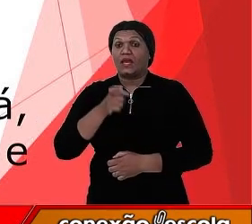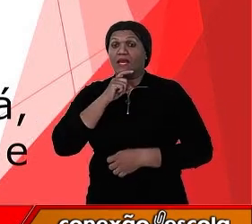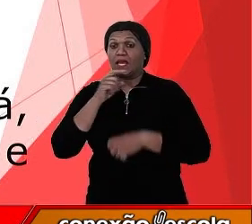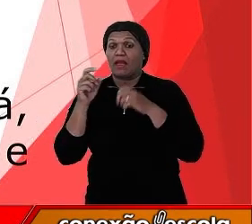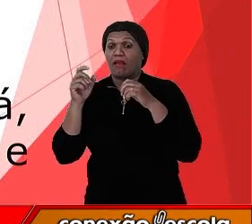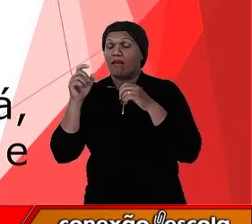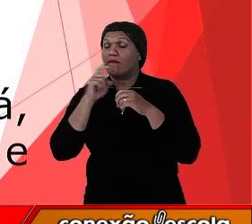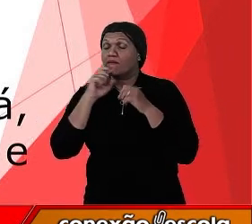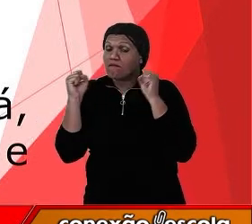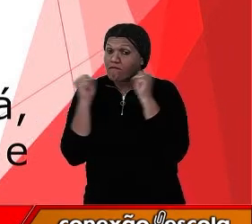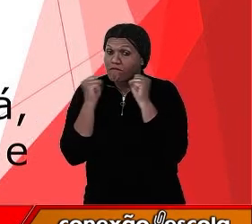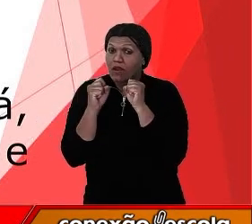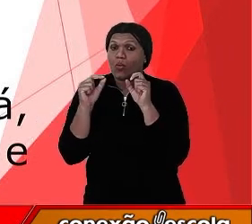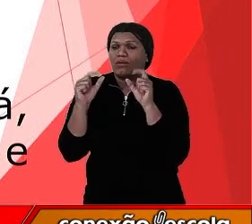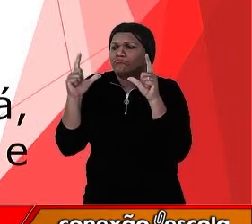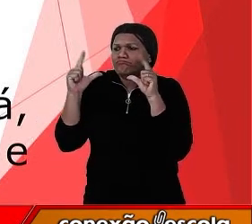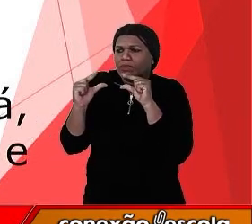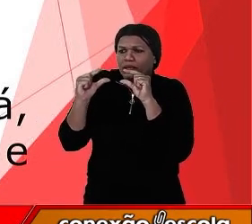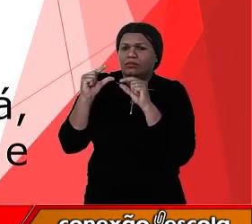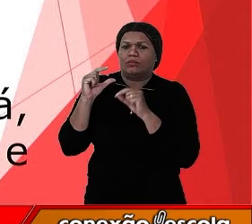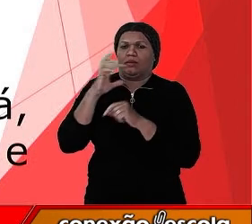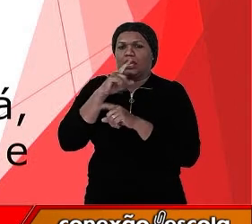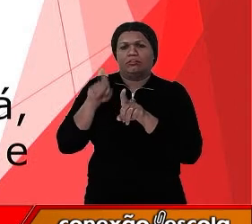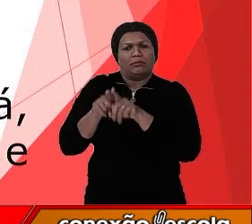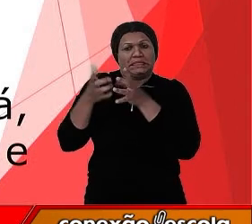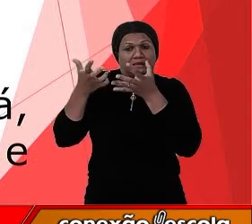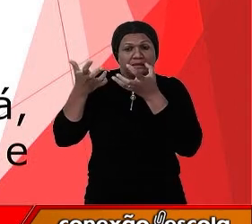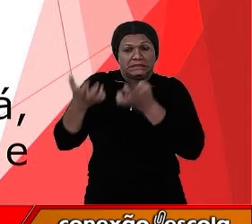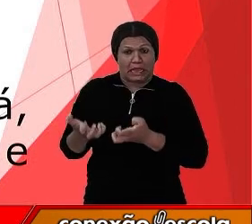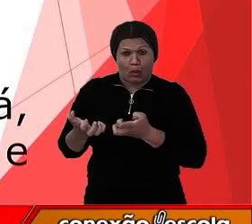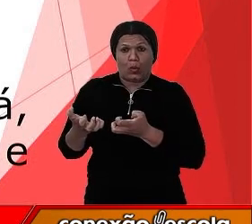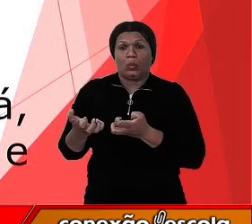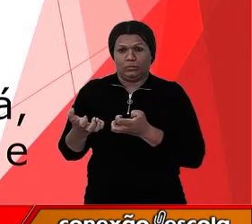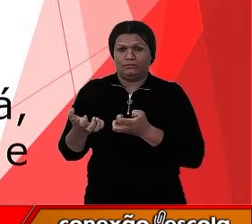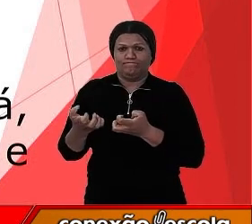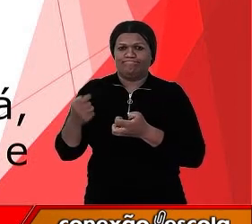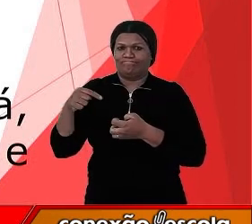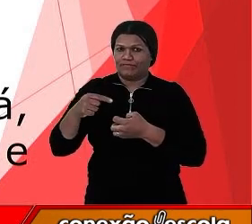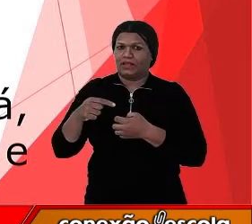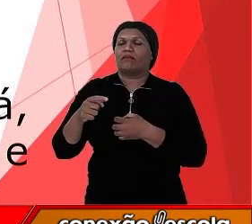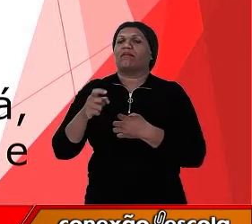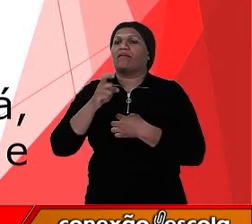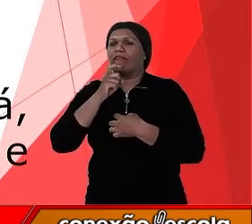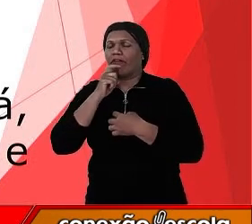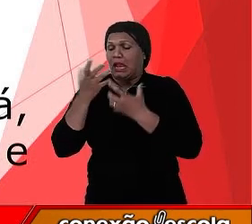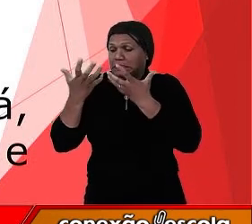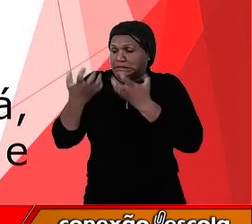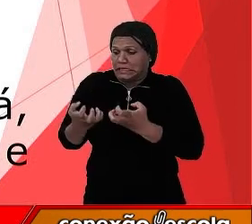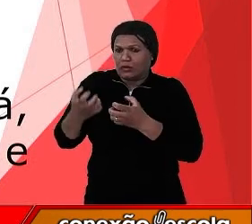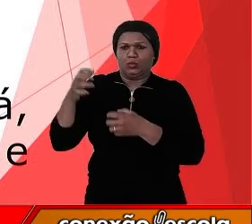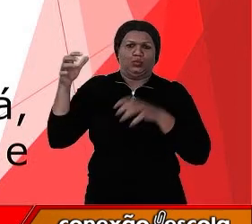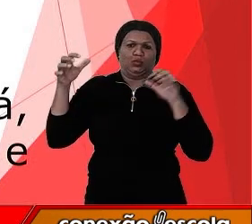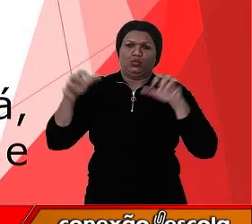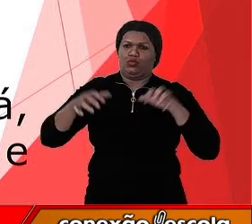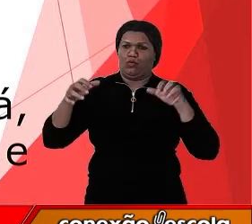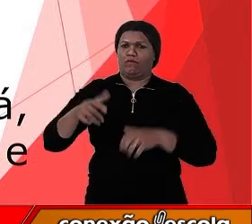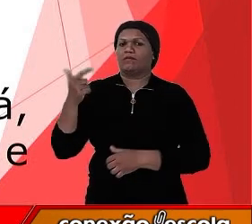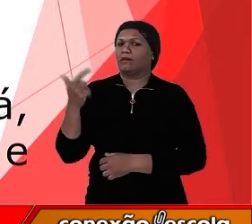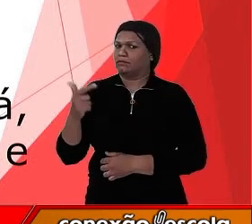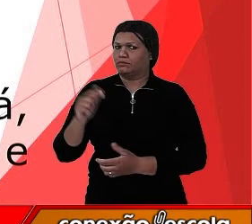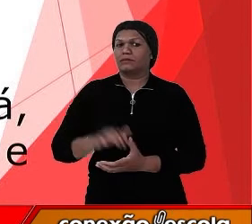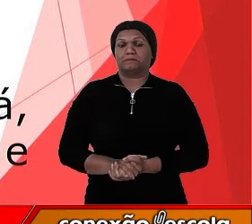quente e seco isso mesmo nós e é Seco não tem chuva na